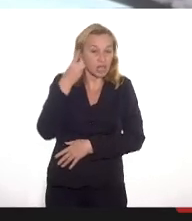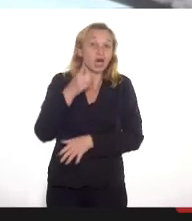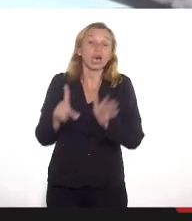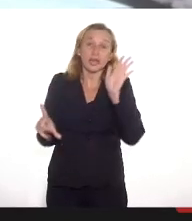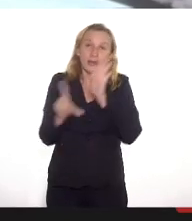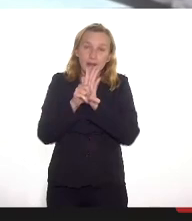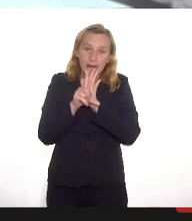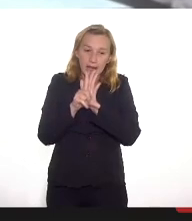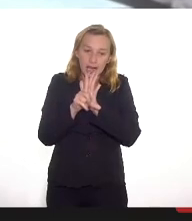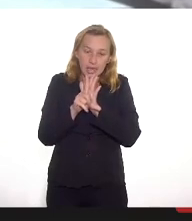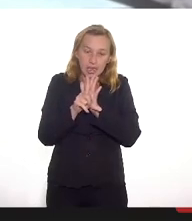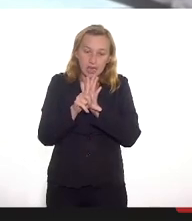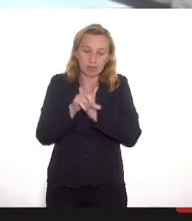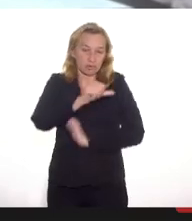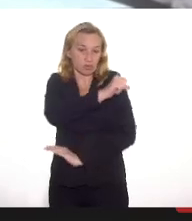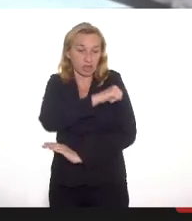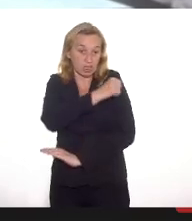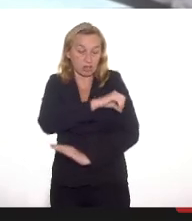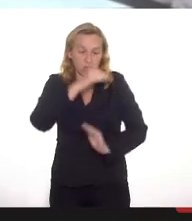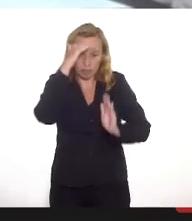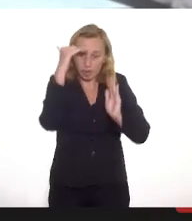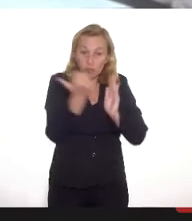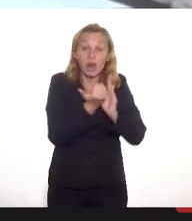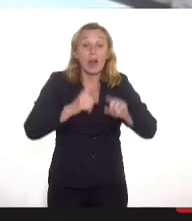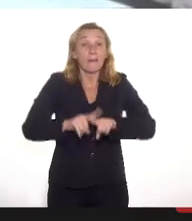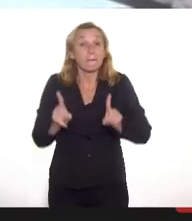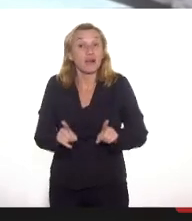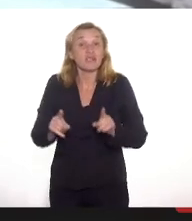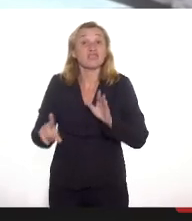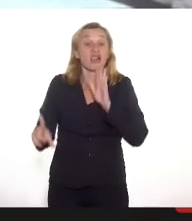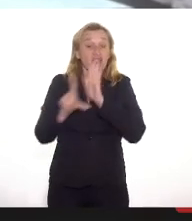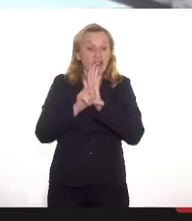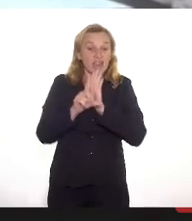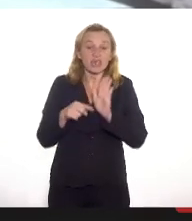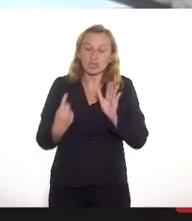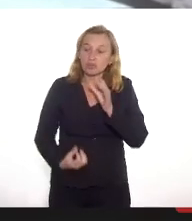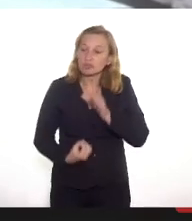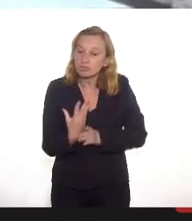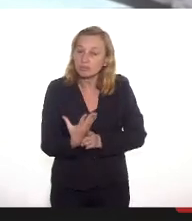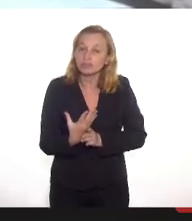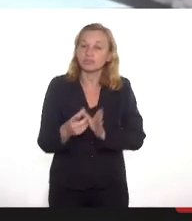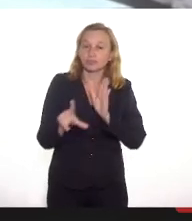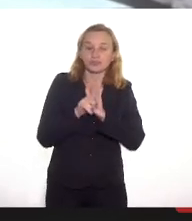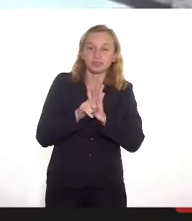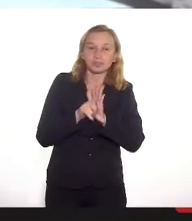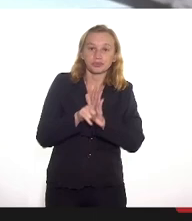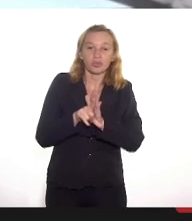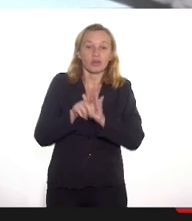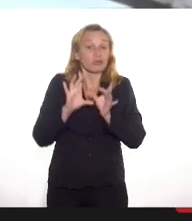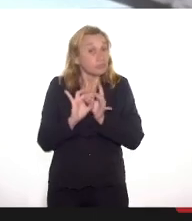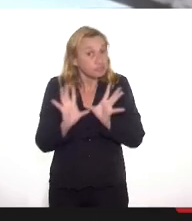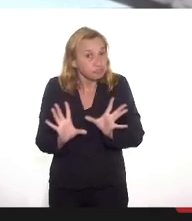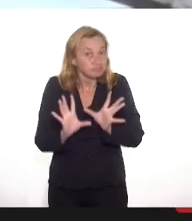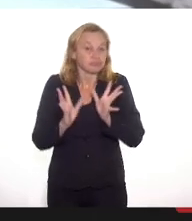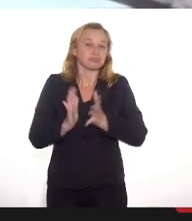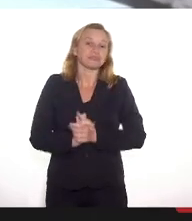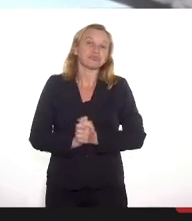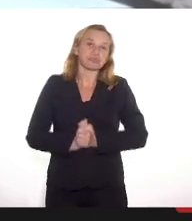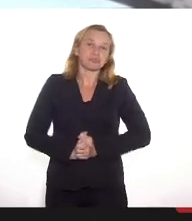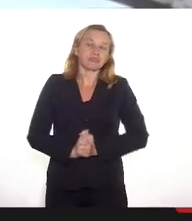ele tava realmente essa Kun quem é a pessoa que a leitura que nós fizemos a lei que eram ali alternativas